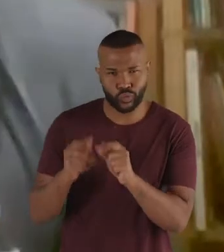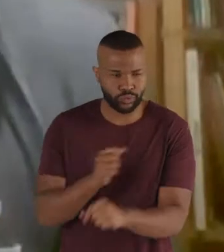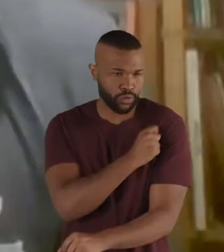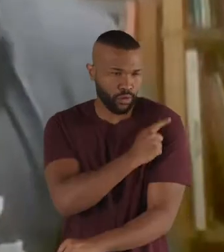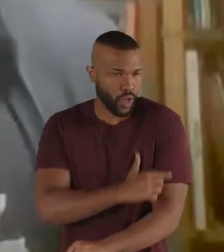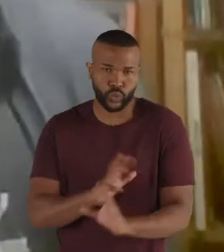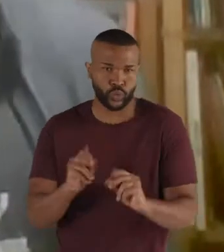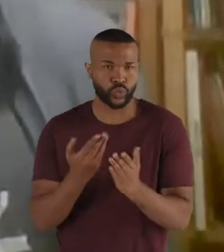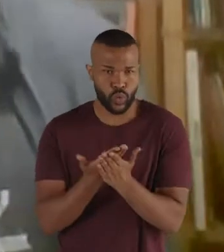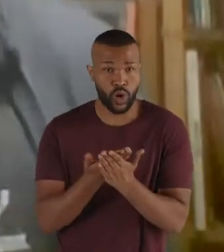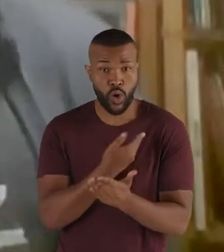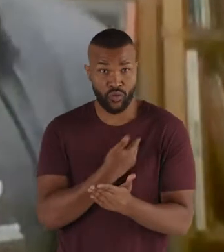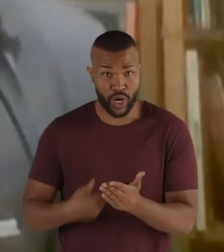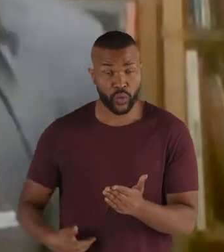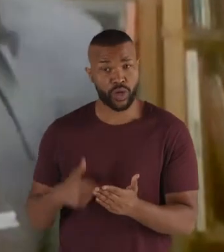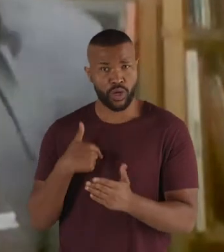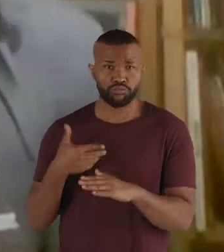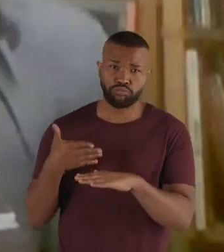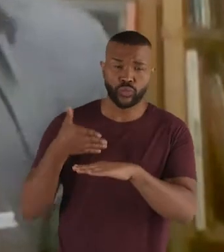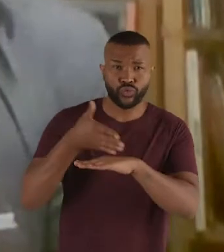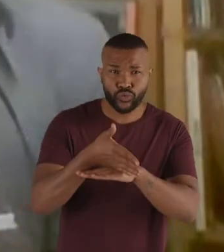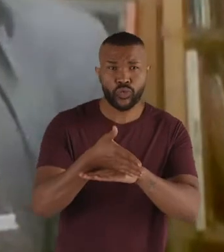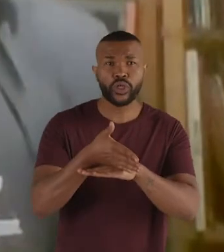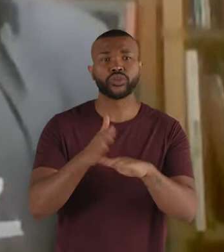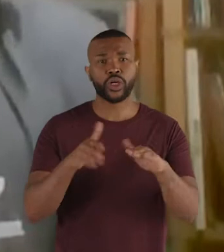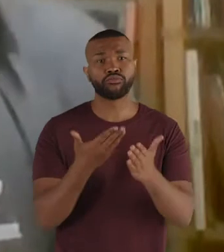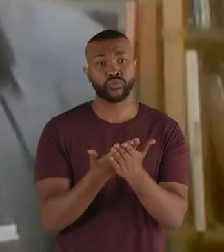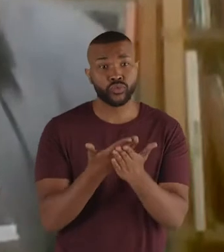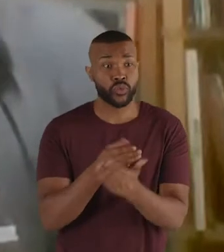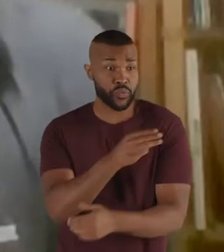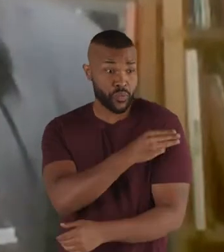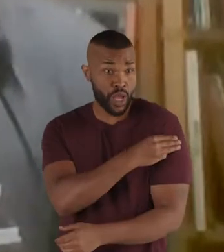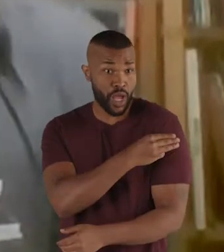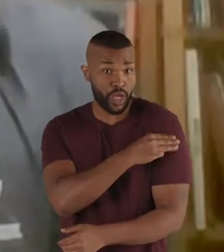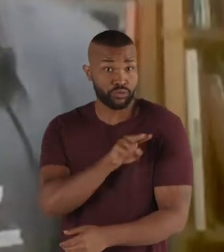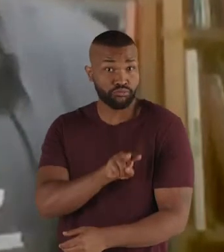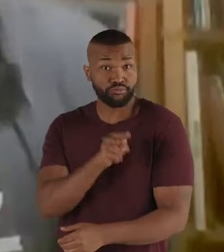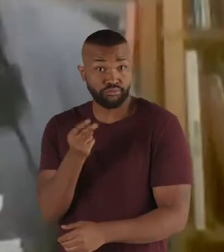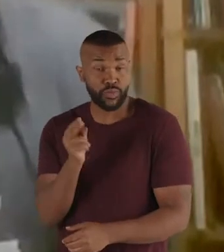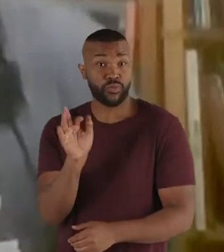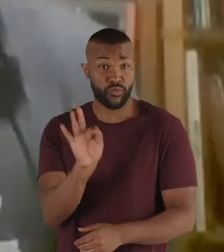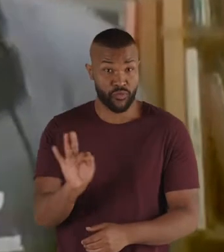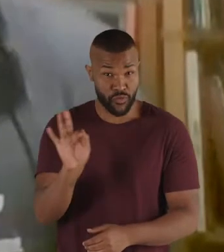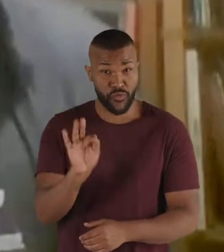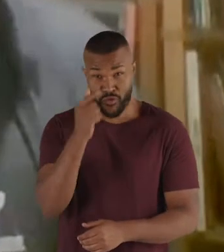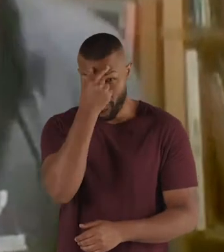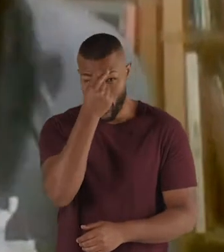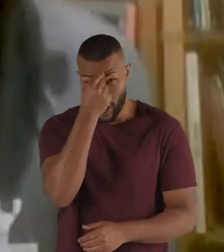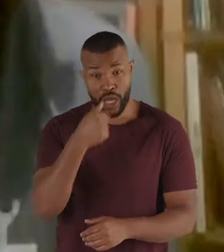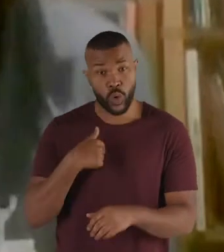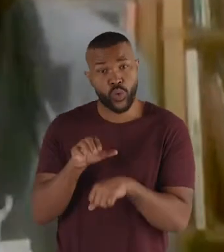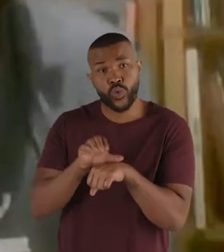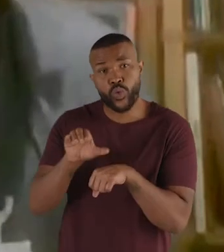não é? E quando eu estava nessa passagem do ensino médio para a universidade, eu fiz